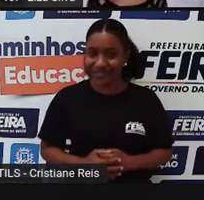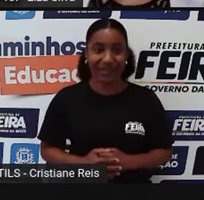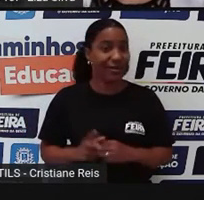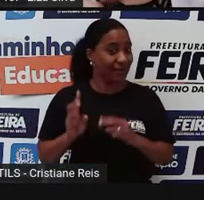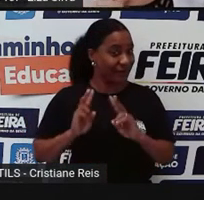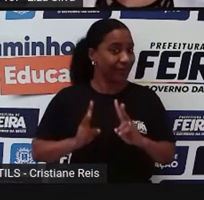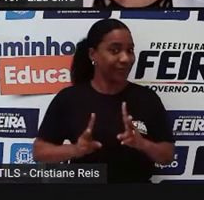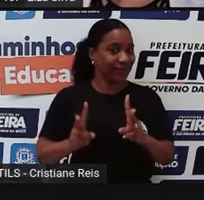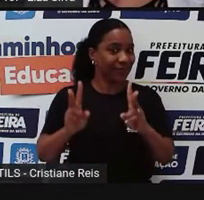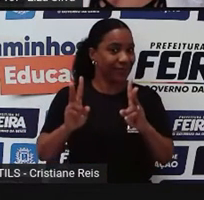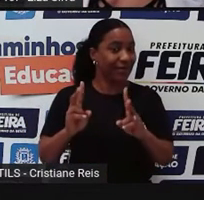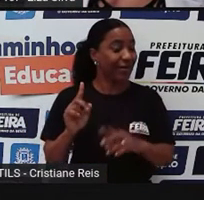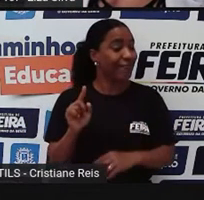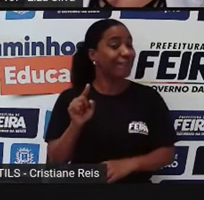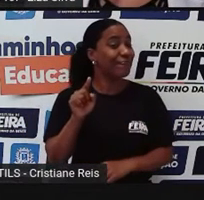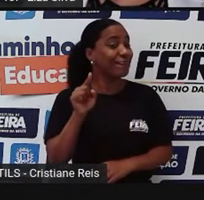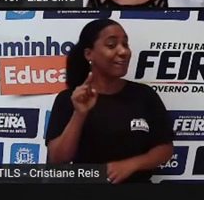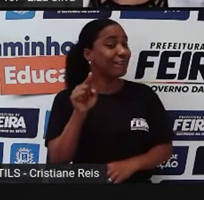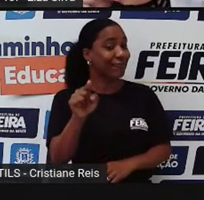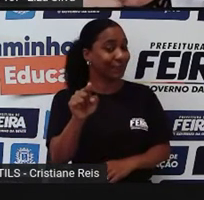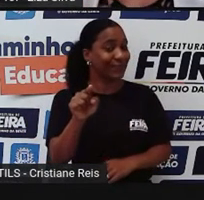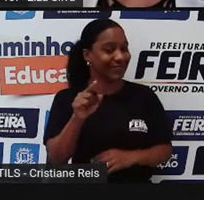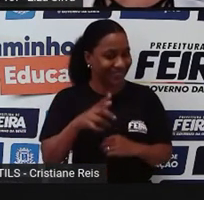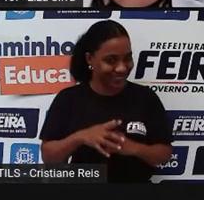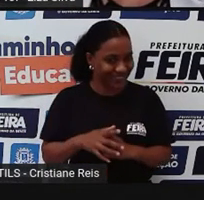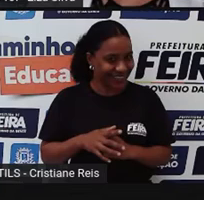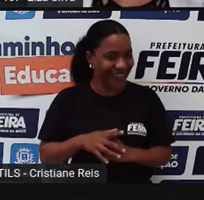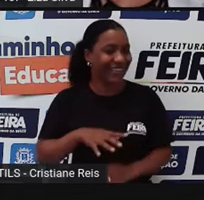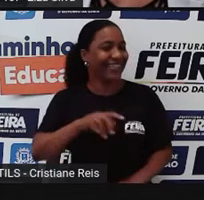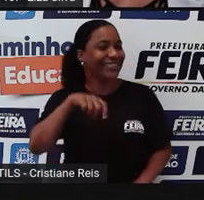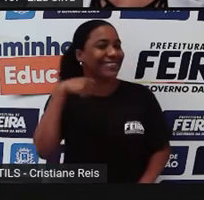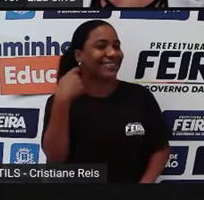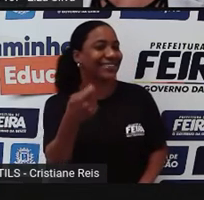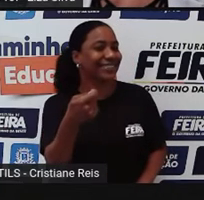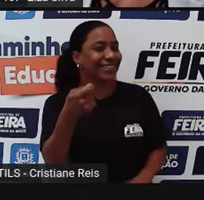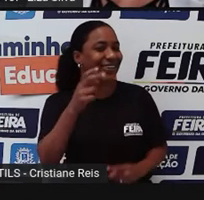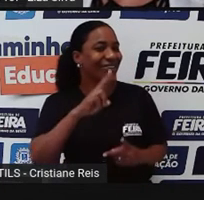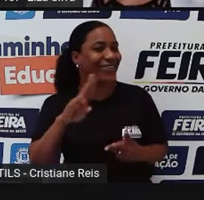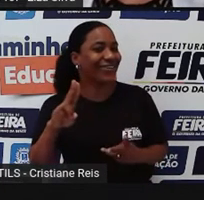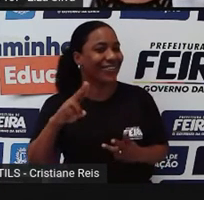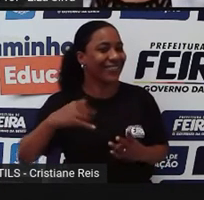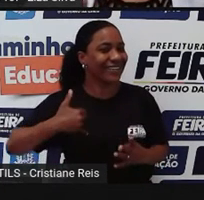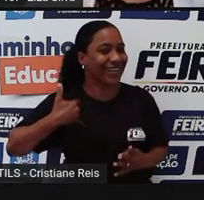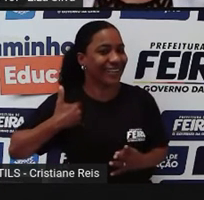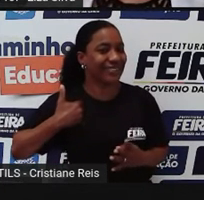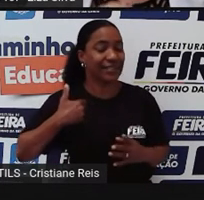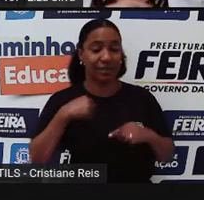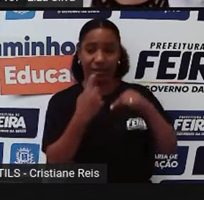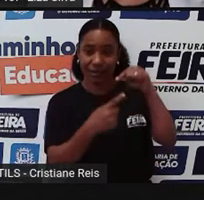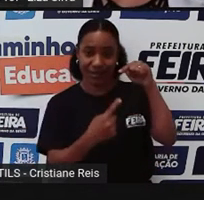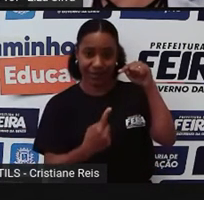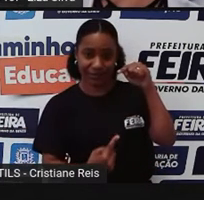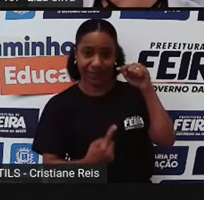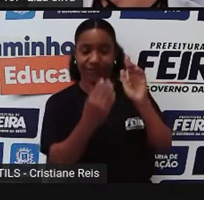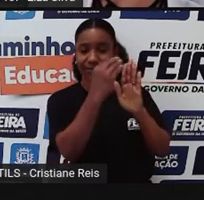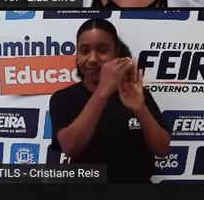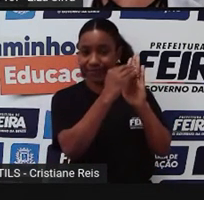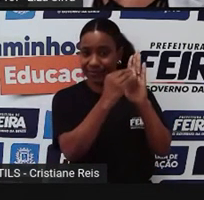e agora é a sua vez eu quero te conhecer um pouco mais escreve o seu caderno eu vou te dar alguns